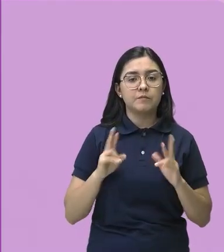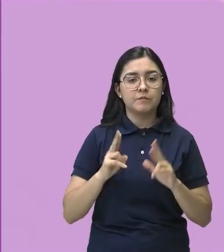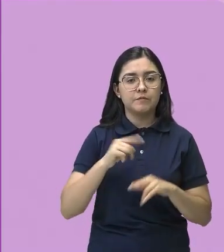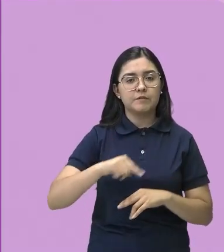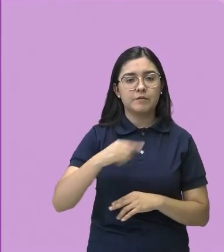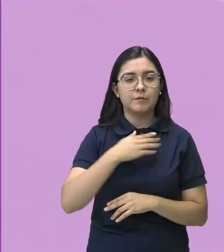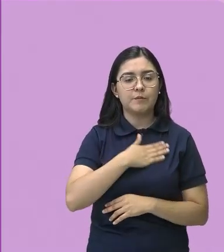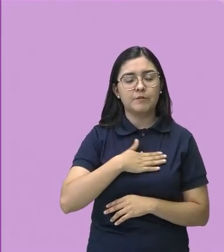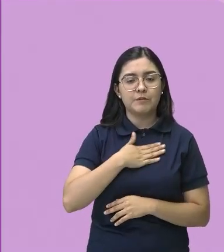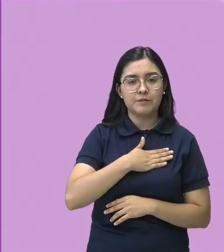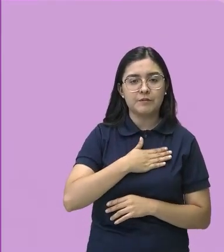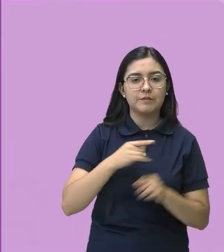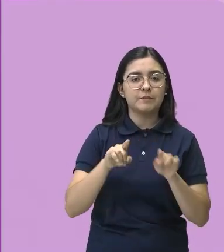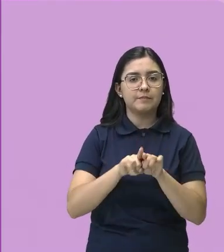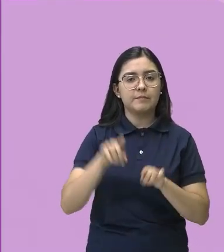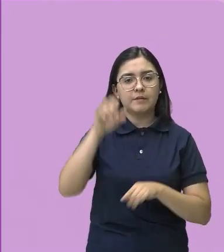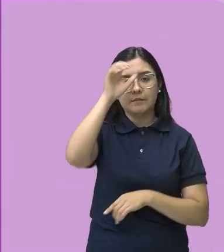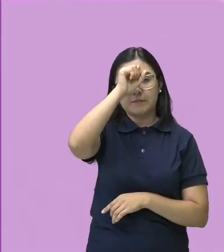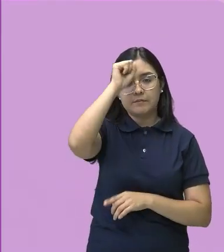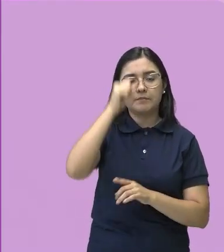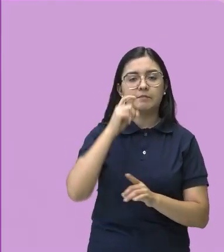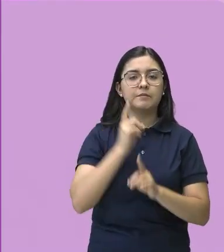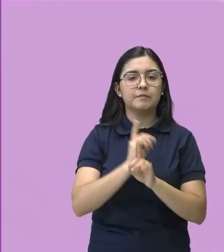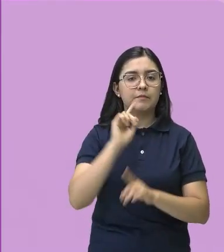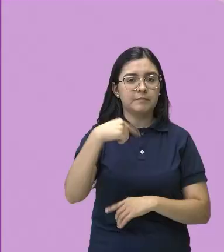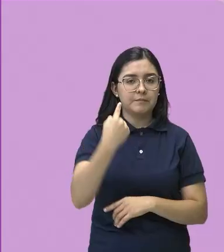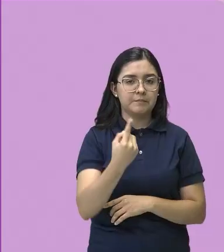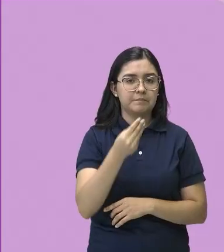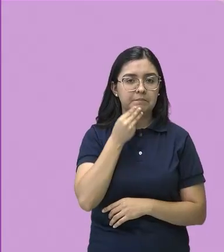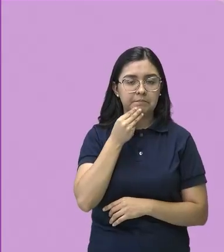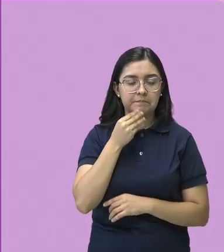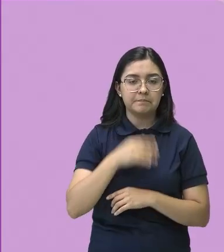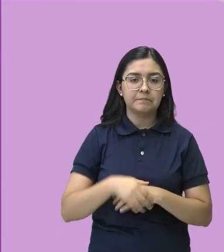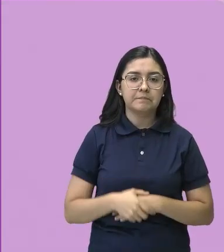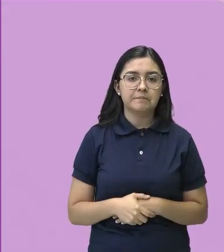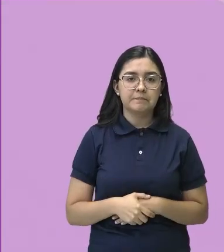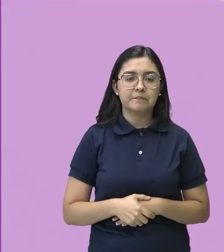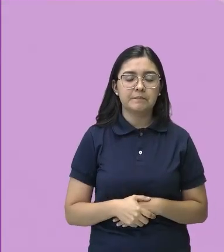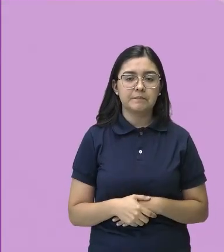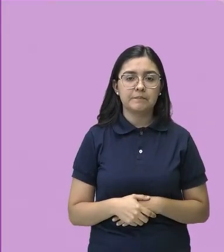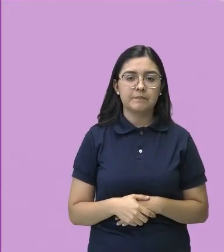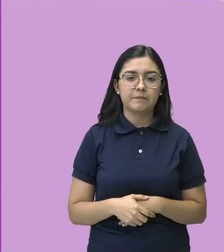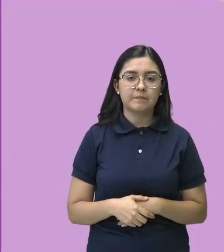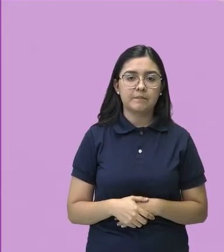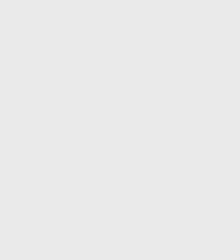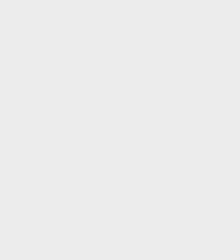espero que vocês tenham gostado e aprendido. E a gente se encontra numa próxima oportunidade. Até mais!